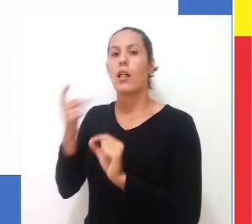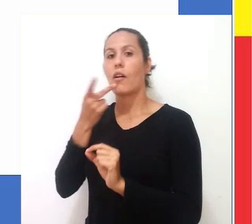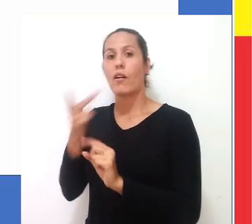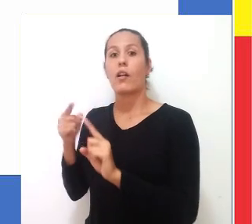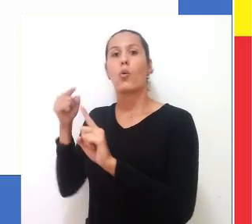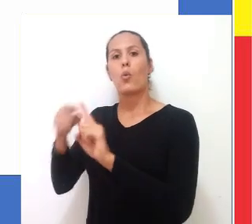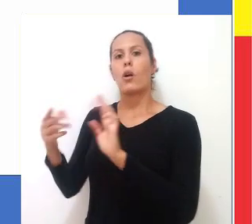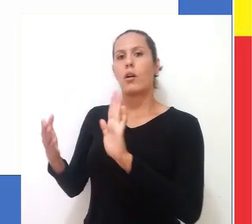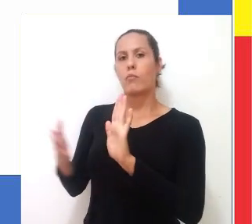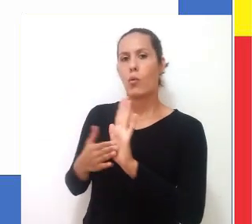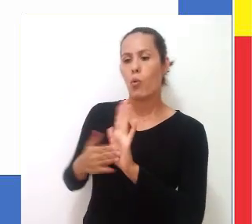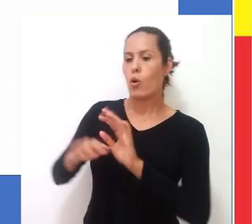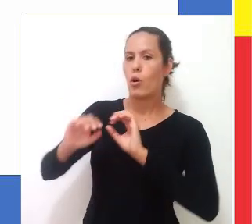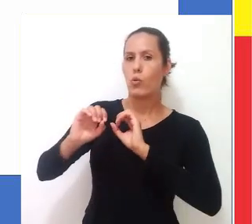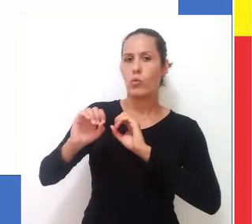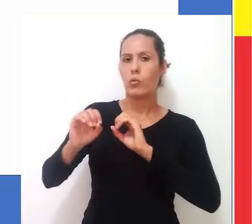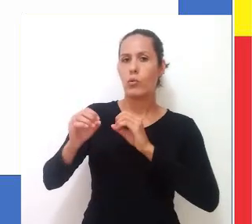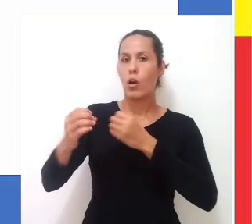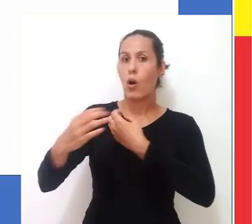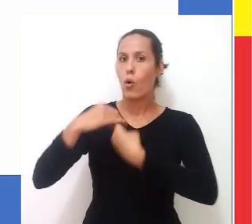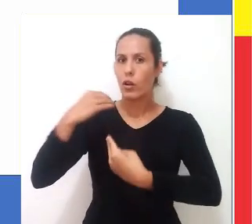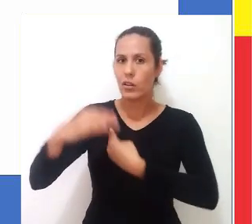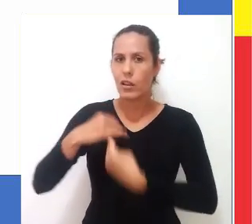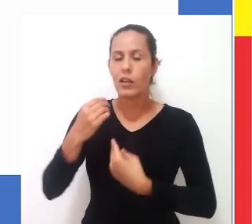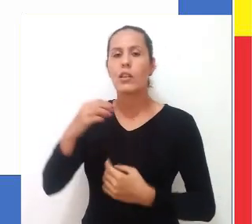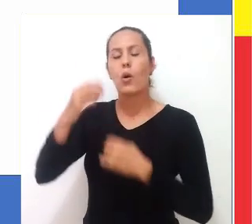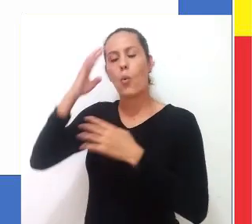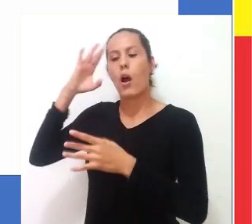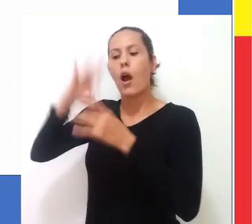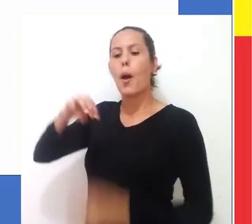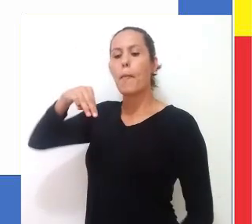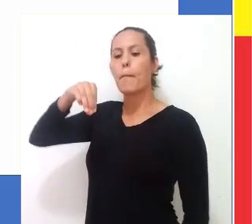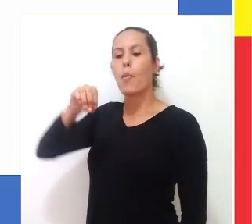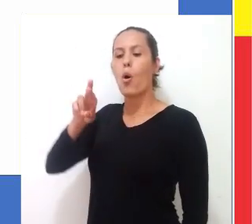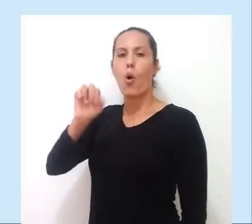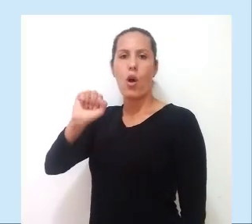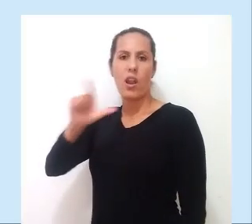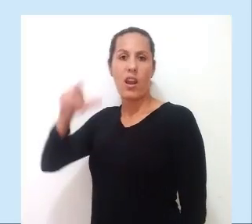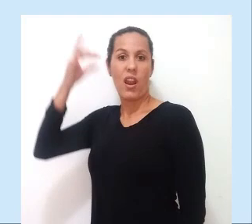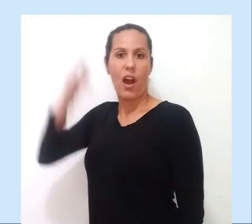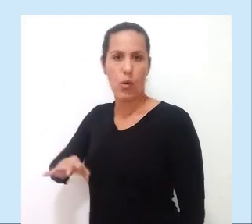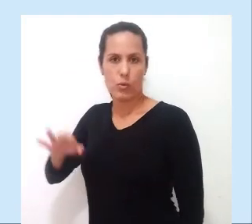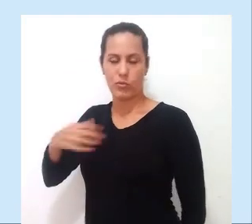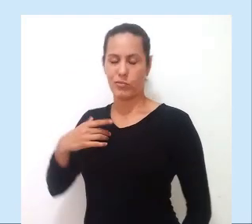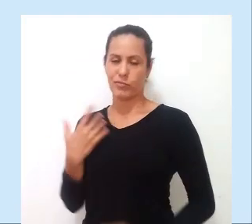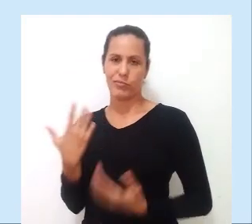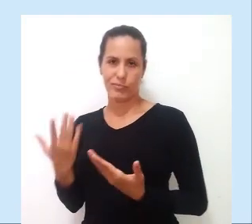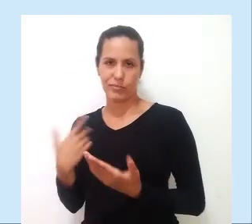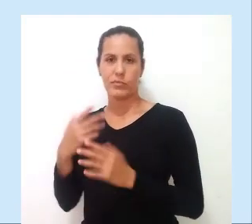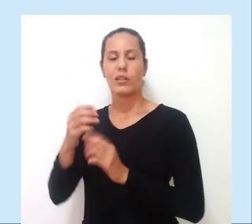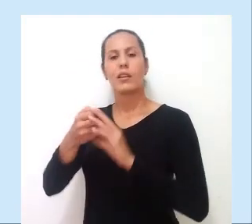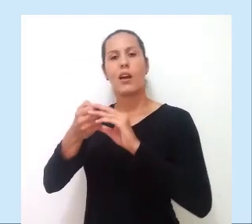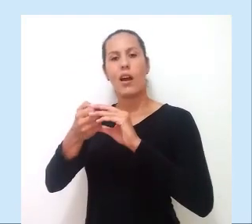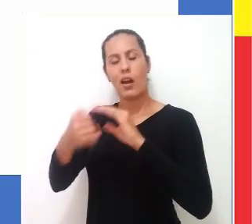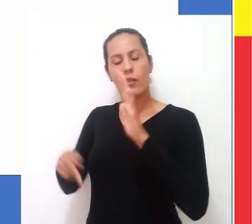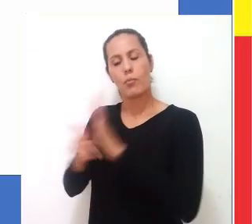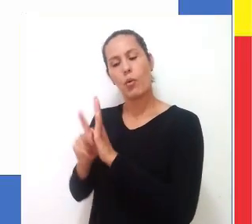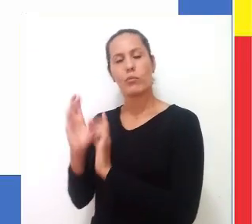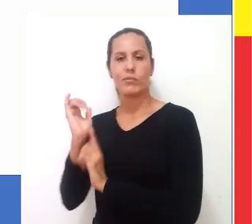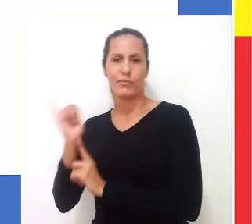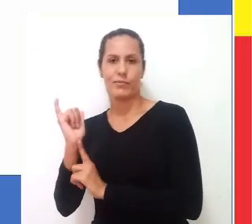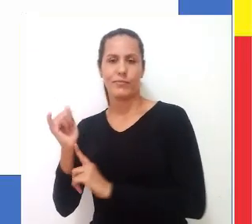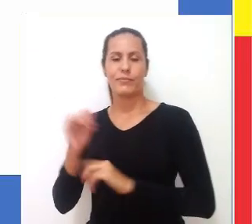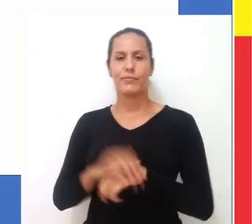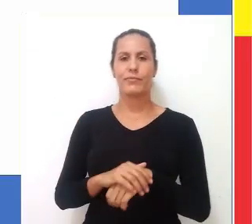uma lição, ela traz um ensinamento, é a famosa moral da história, uma outra característica da fábula. E